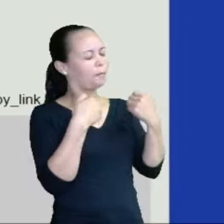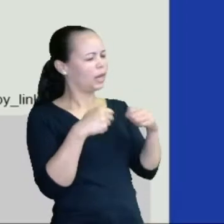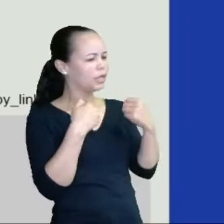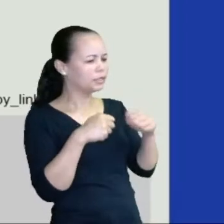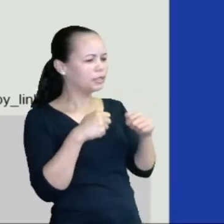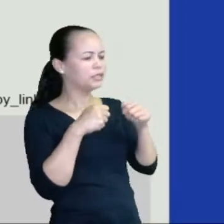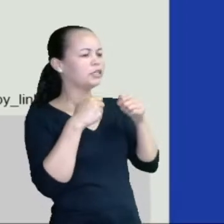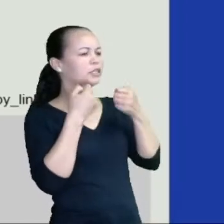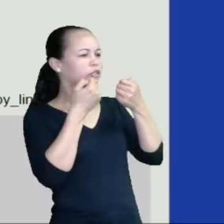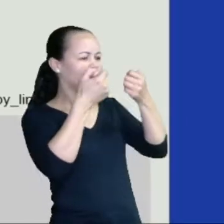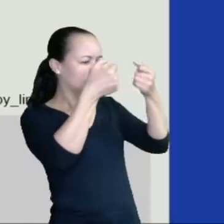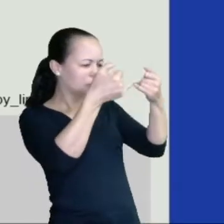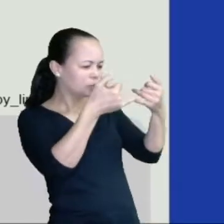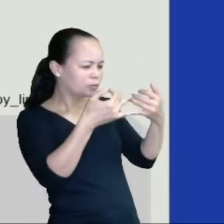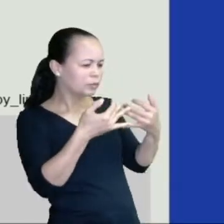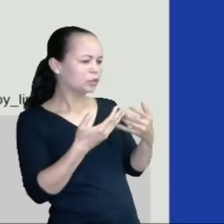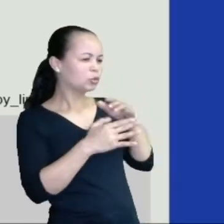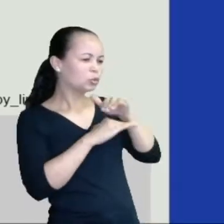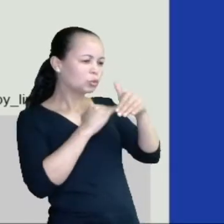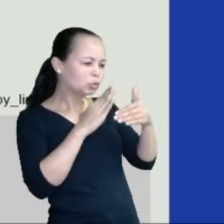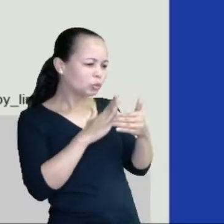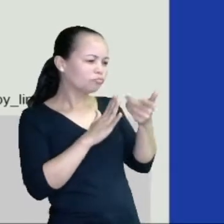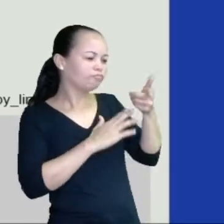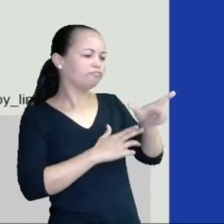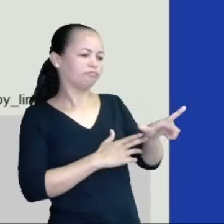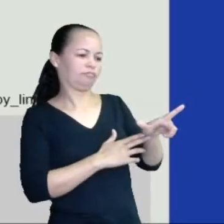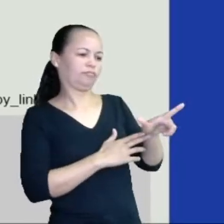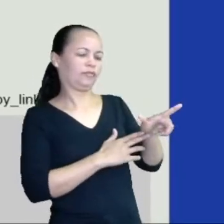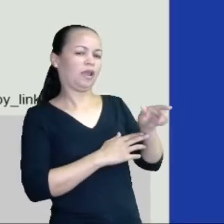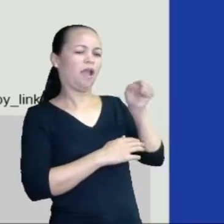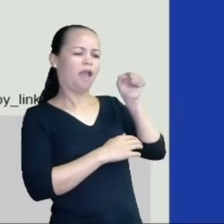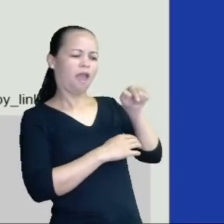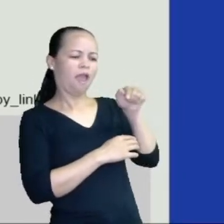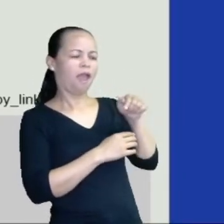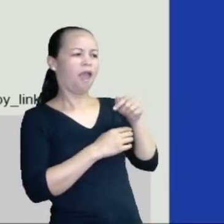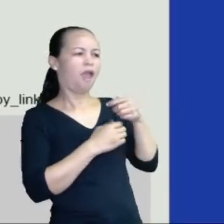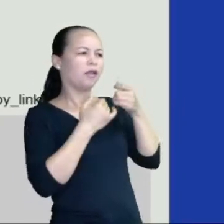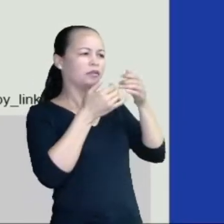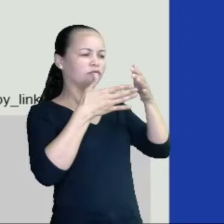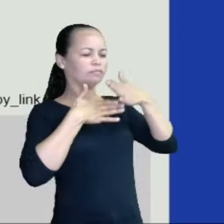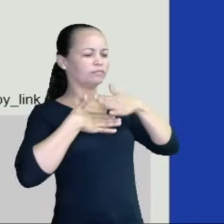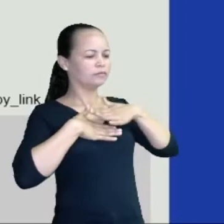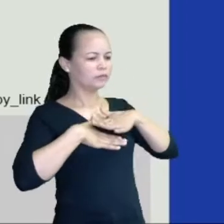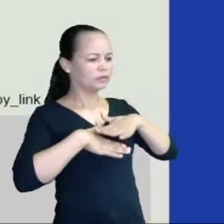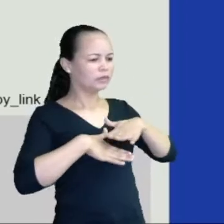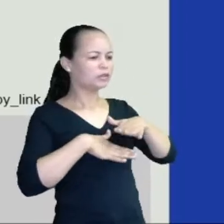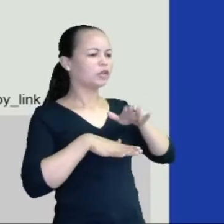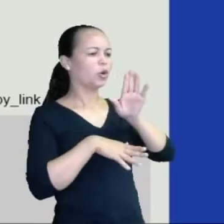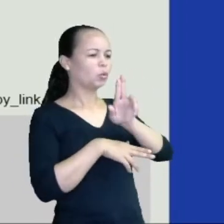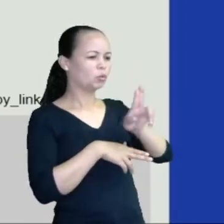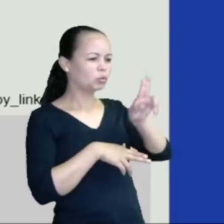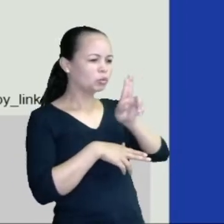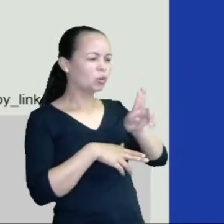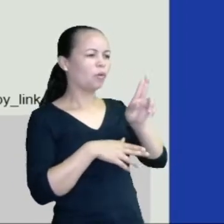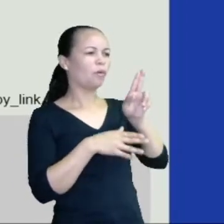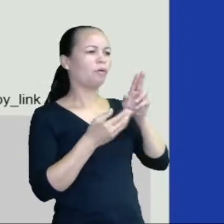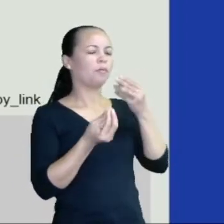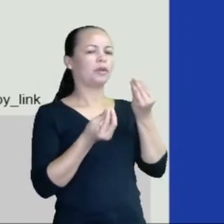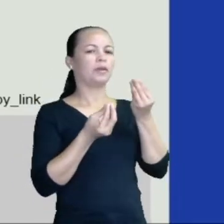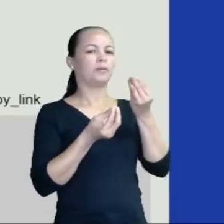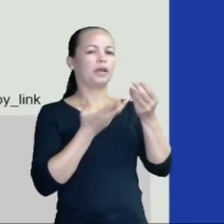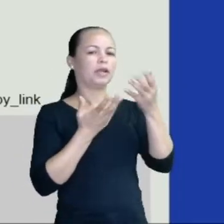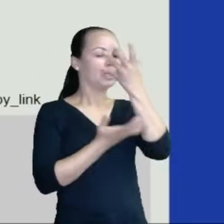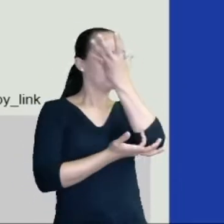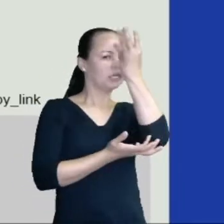preciso dizer-lhe tudo de novo. Ela lhes dirá bem devagarinho, para que